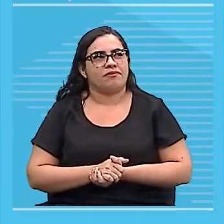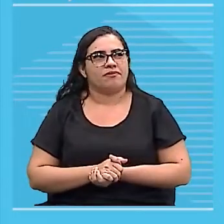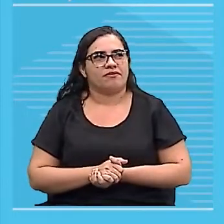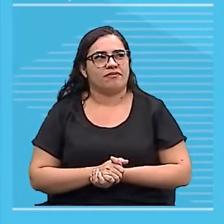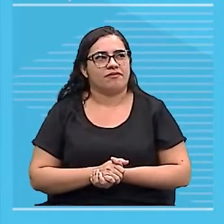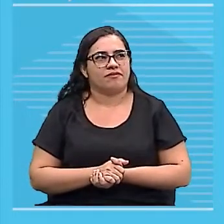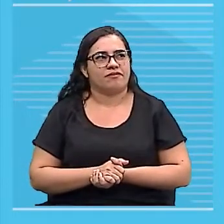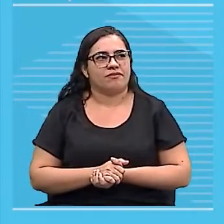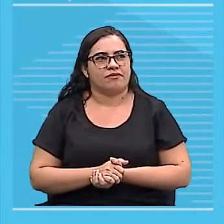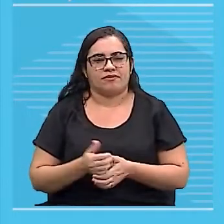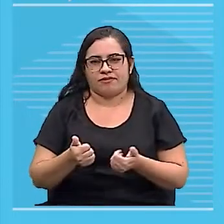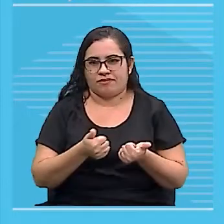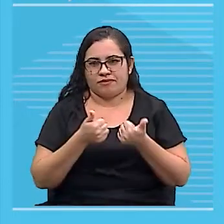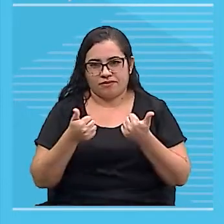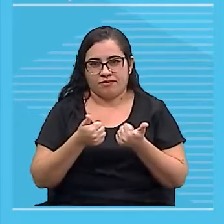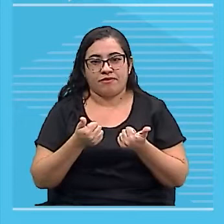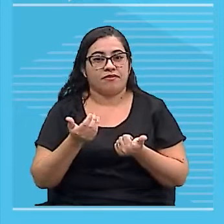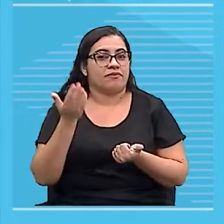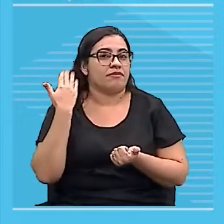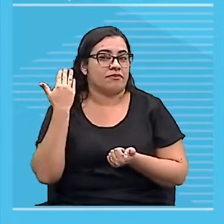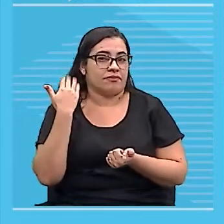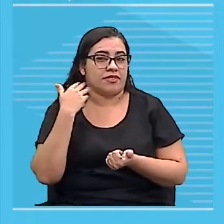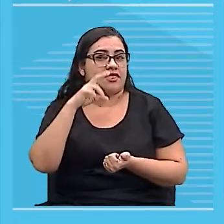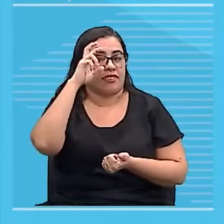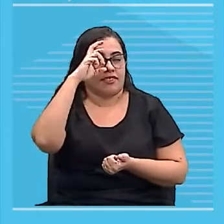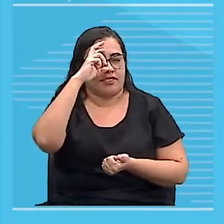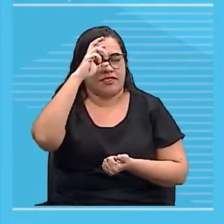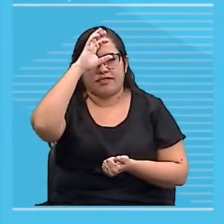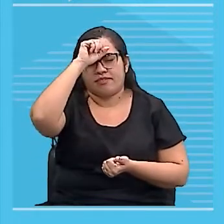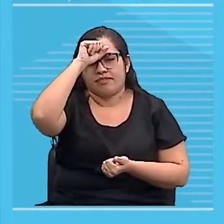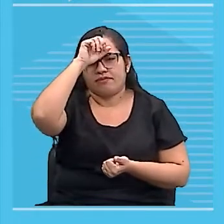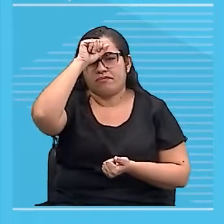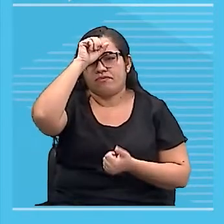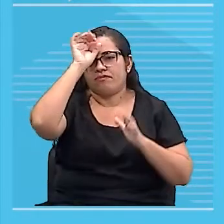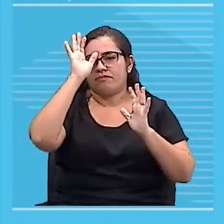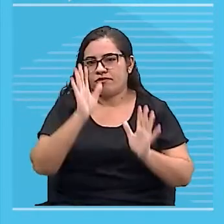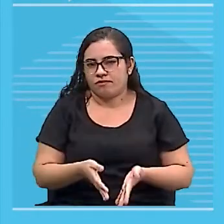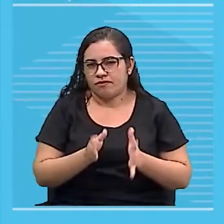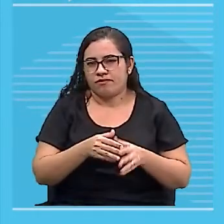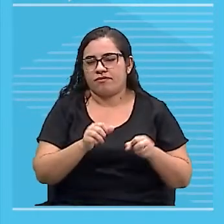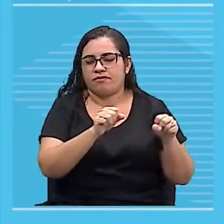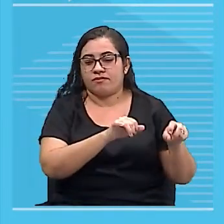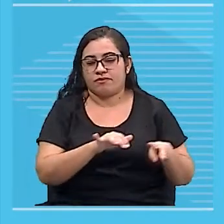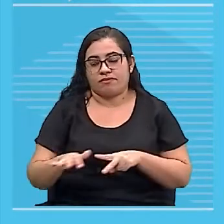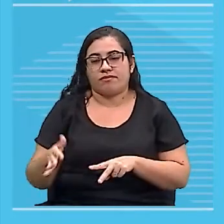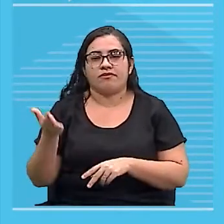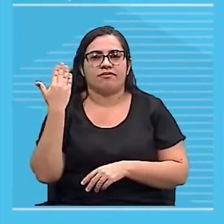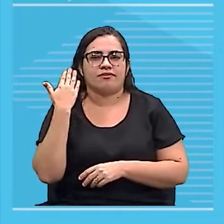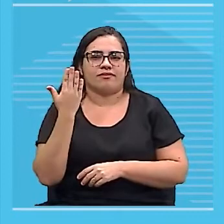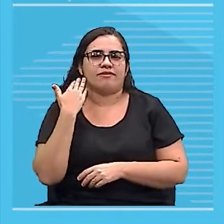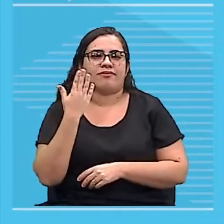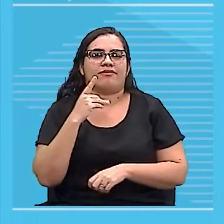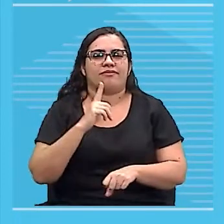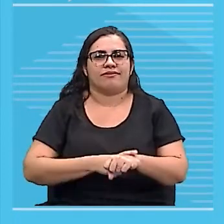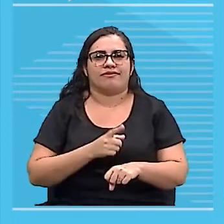Jovens, foi um assunto que a gente viu na aula de quinta-feira, na semana passada. Porém, eu vou dar o tempinho